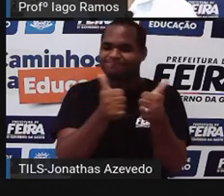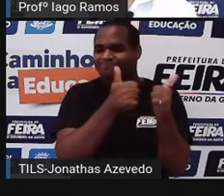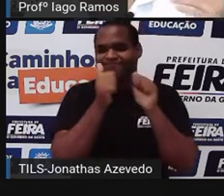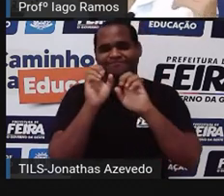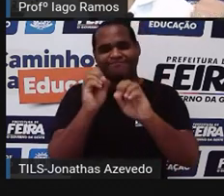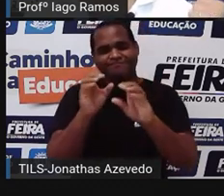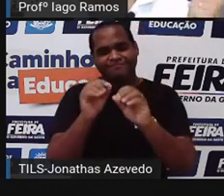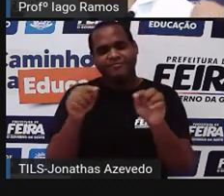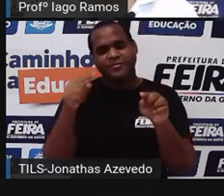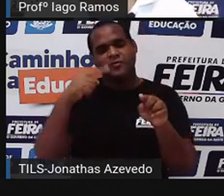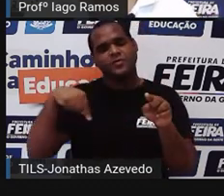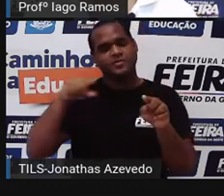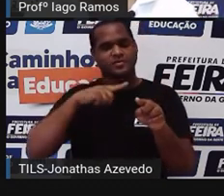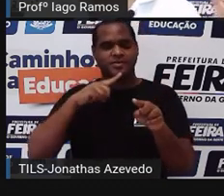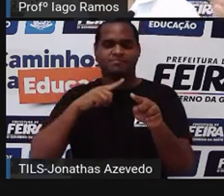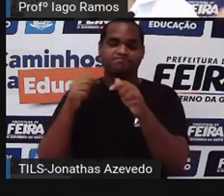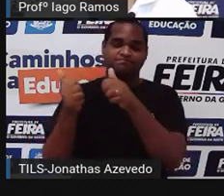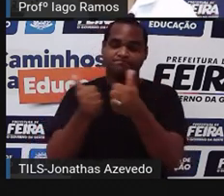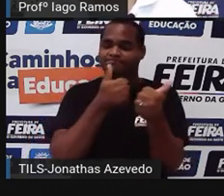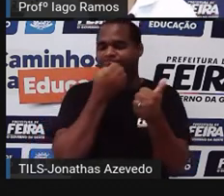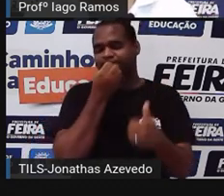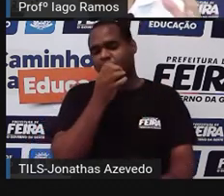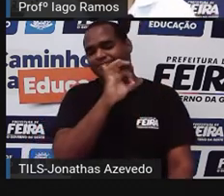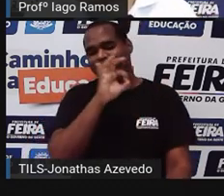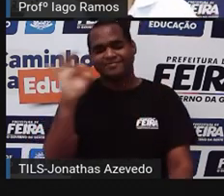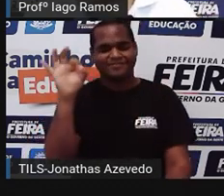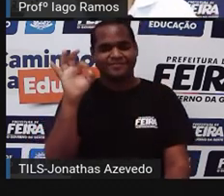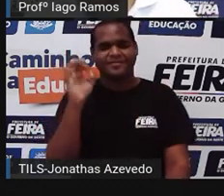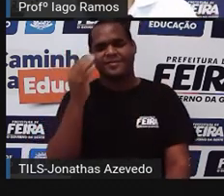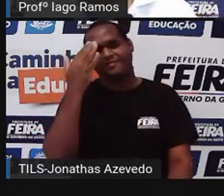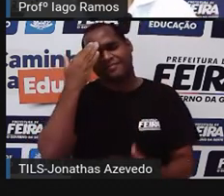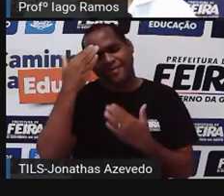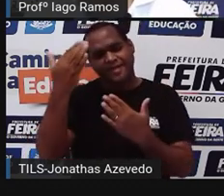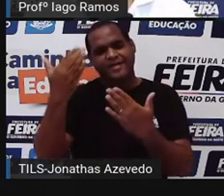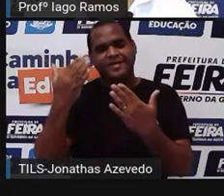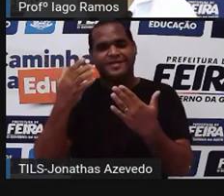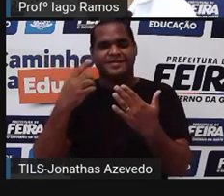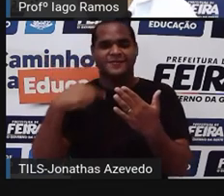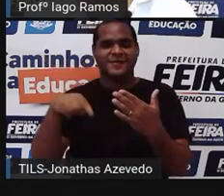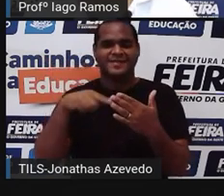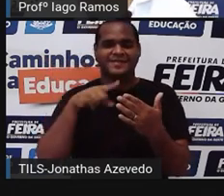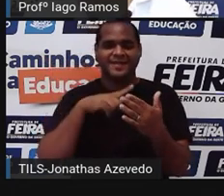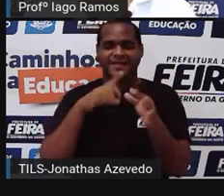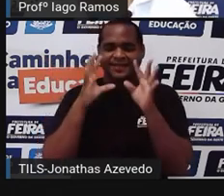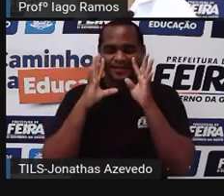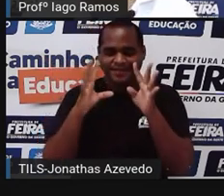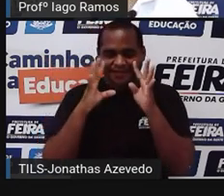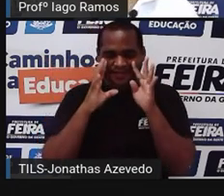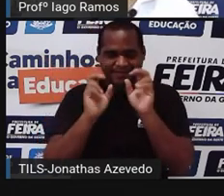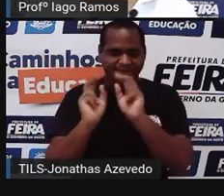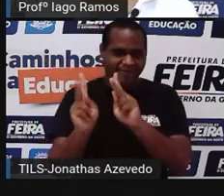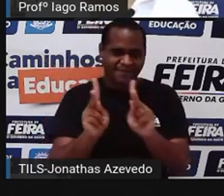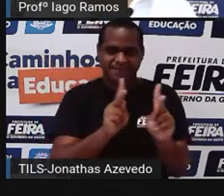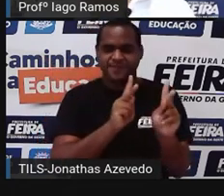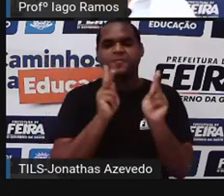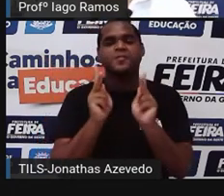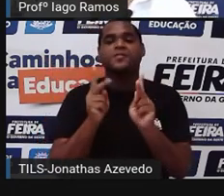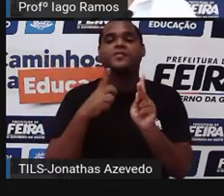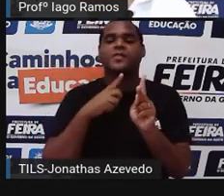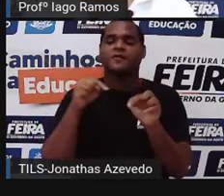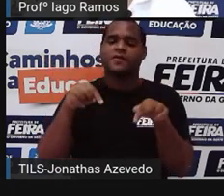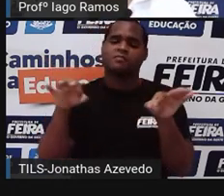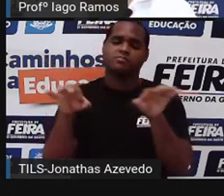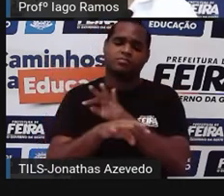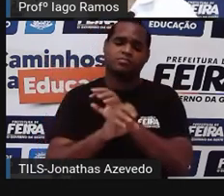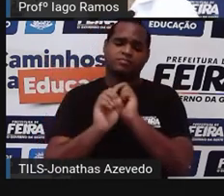nossa aula nós aqui curtimos bastante muito obrigado por estar aqui conosco mas a gente vai